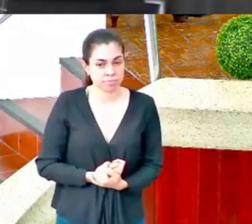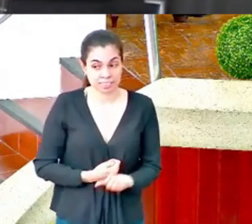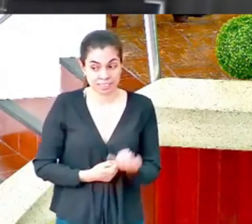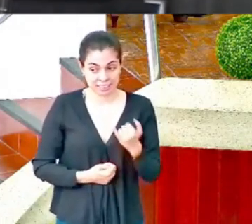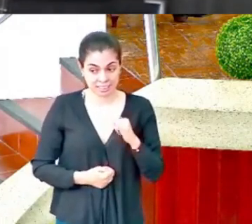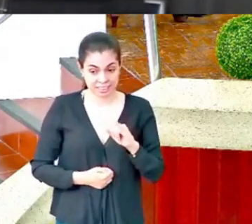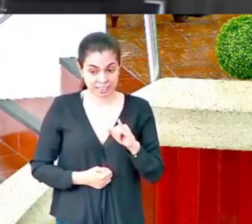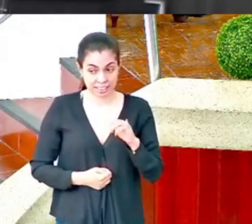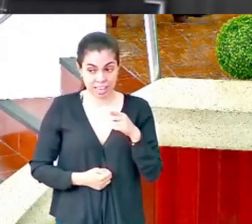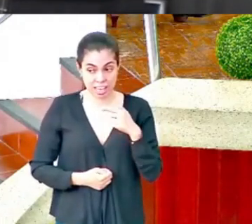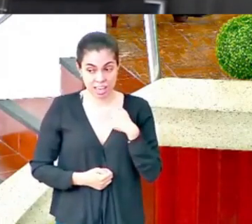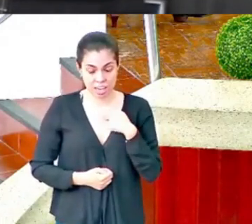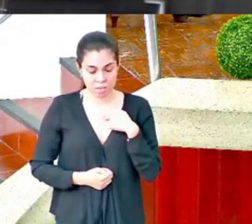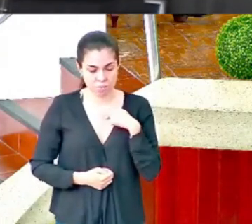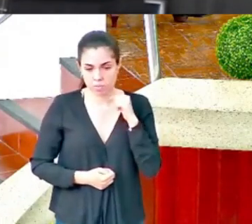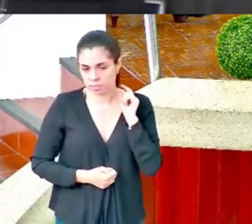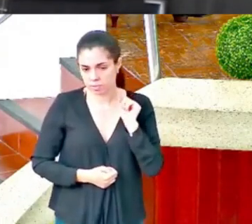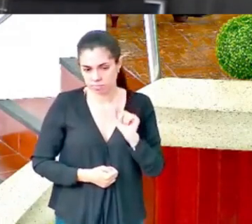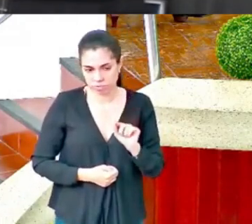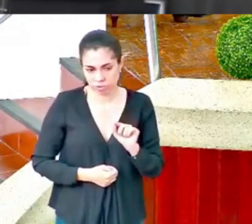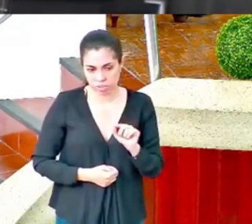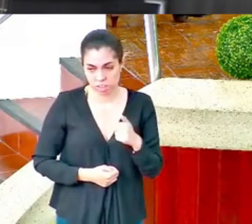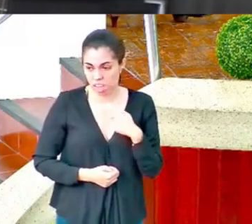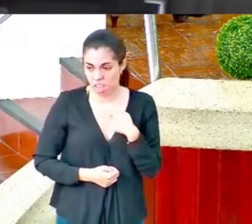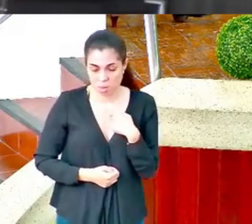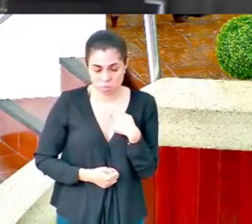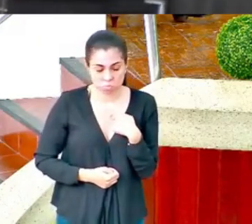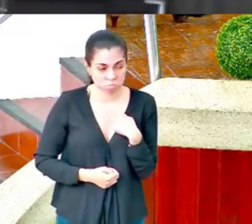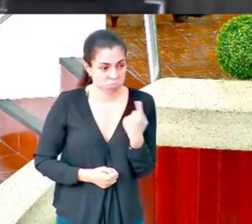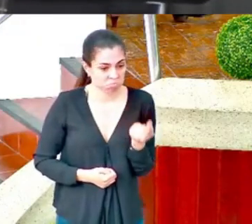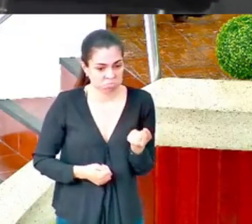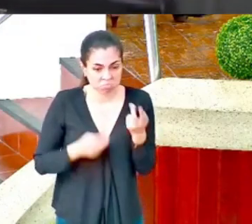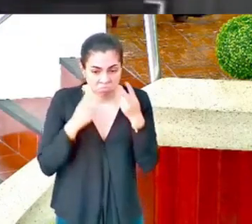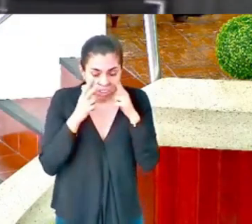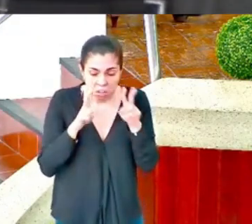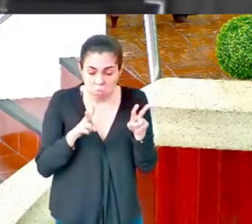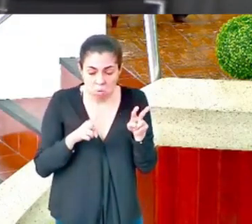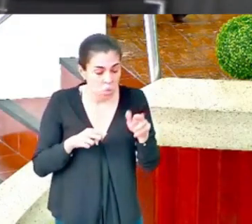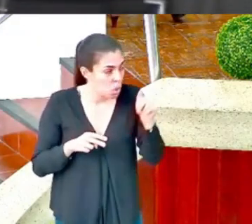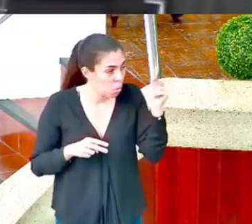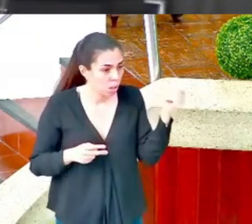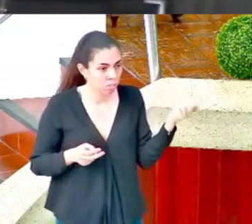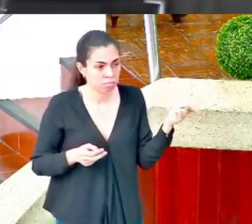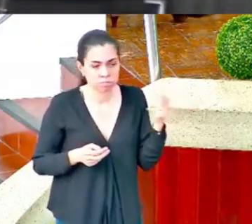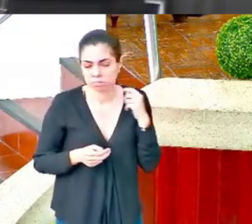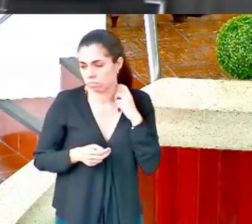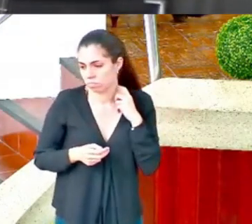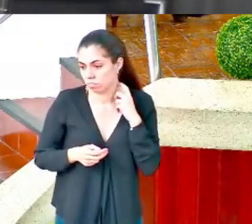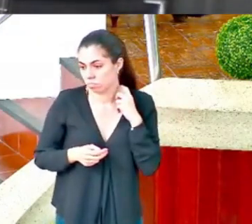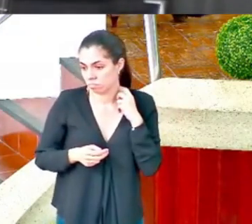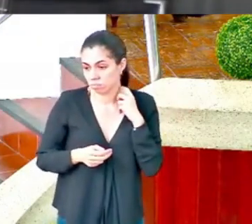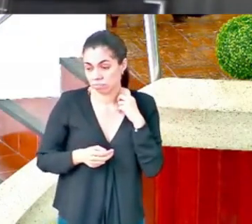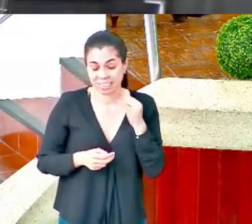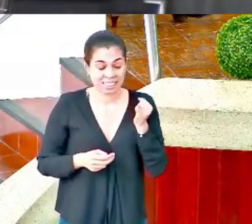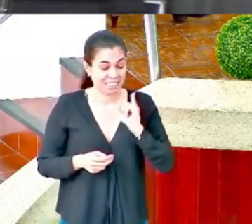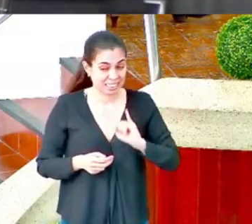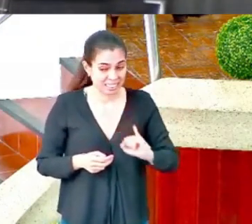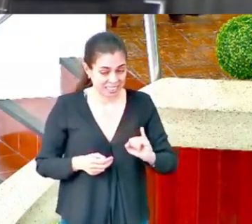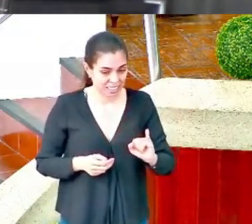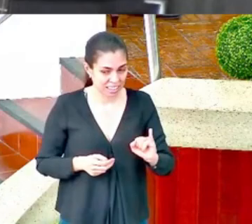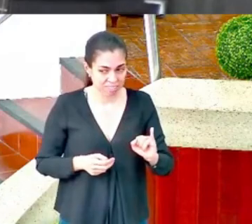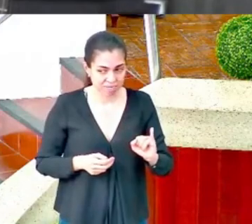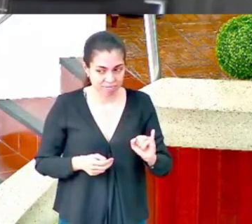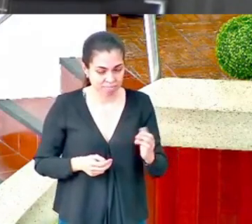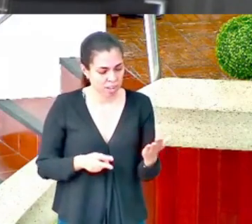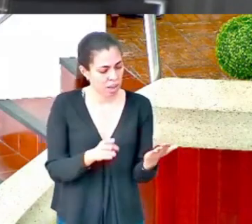descobrirmos, eu não sou essa testemunha, Senhor, eu não testemunho para ninguém, Senhor, eu não sou essa pessoa, e se essa palavra não